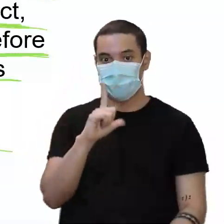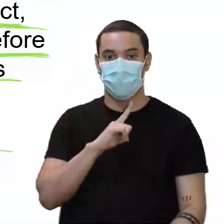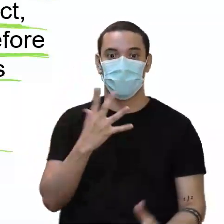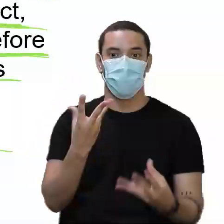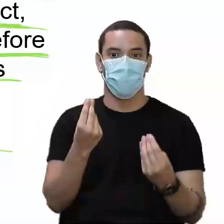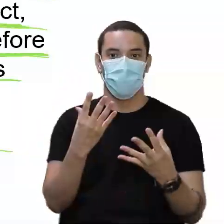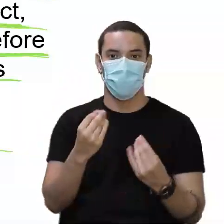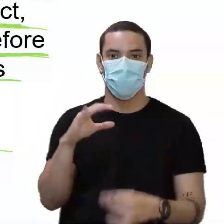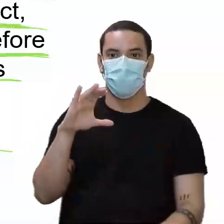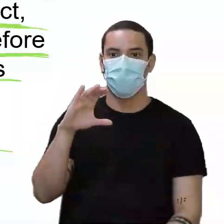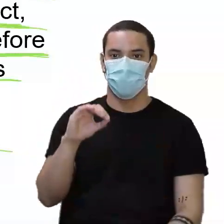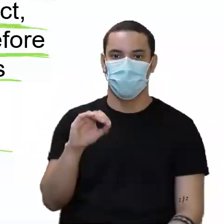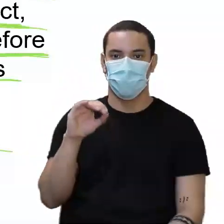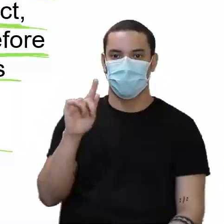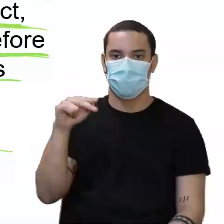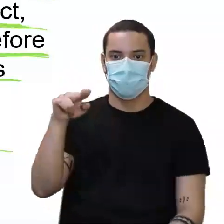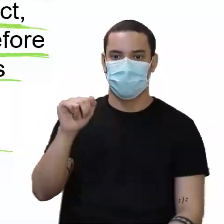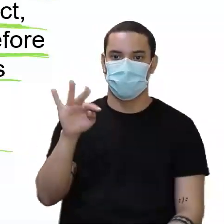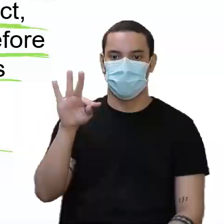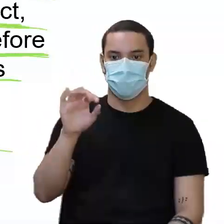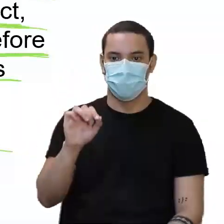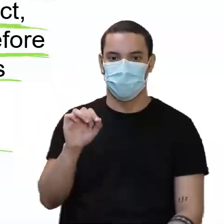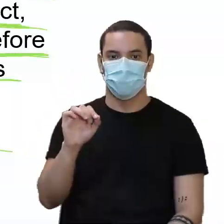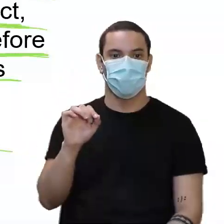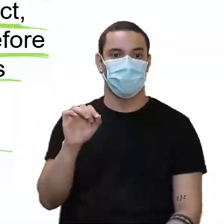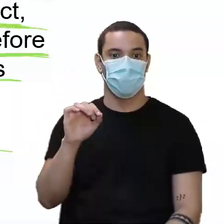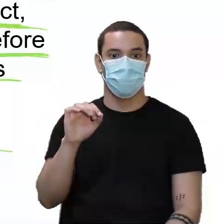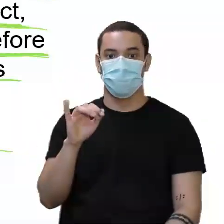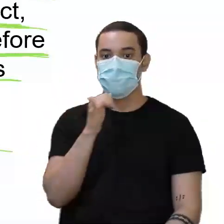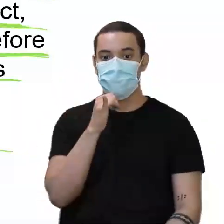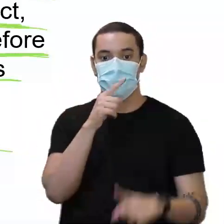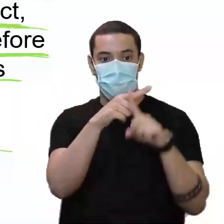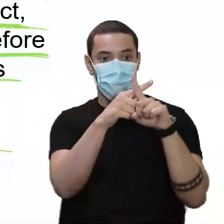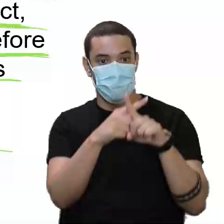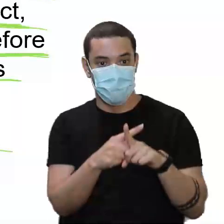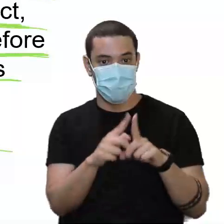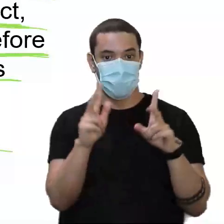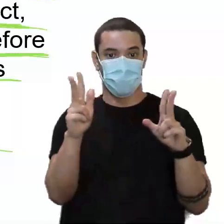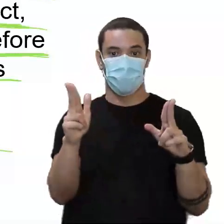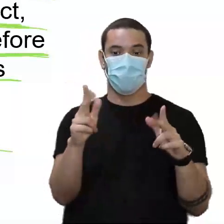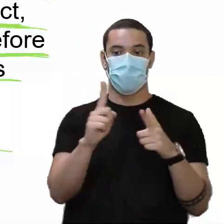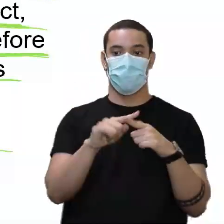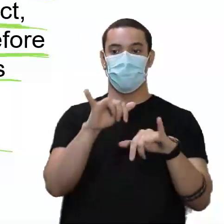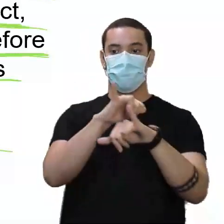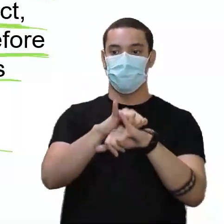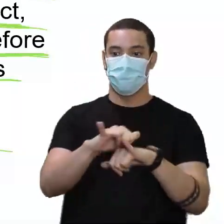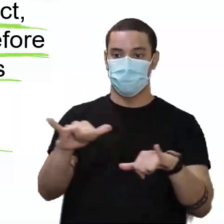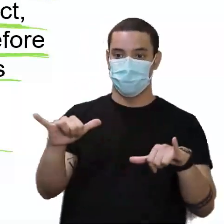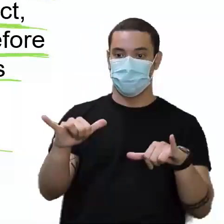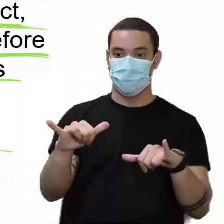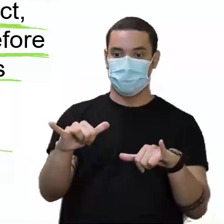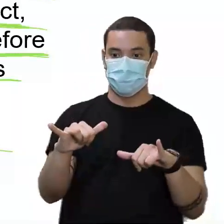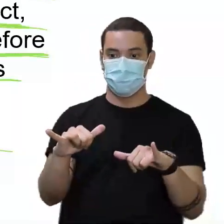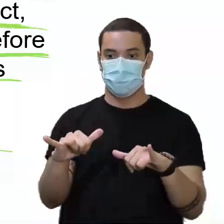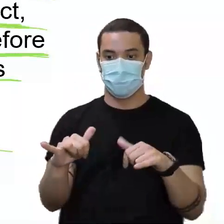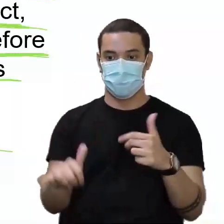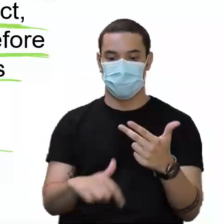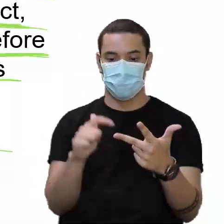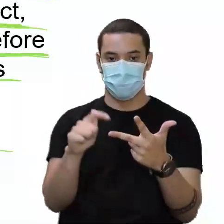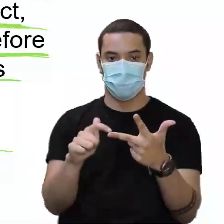cognato aí. Você tem a competição, announced, que parece anunciar. Você